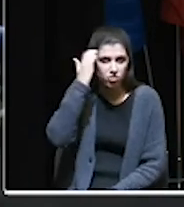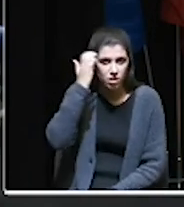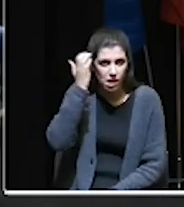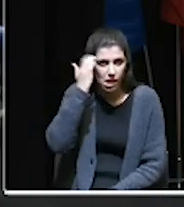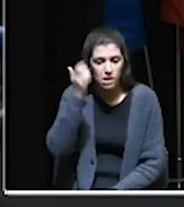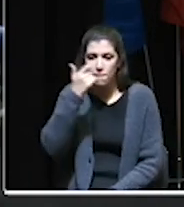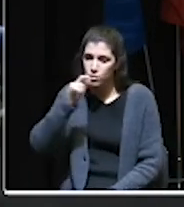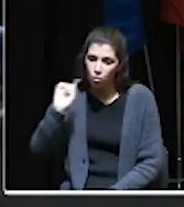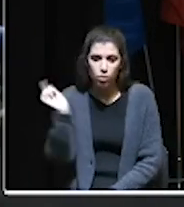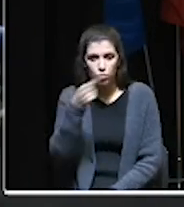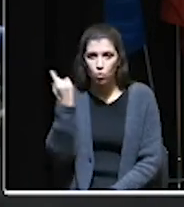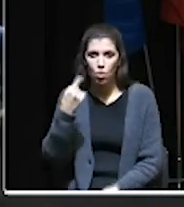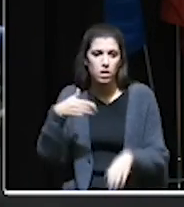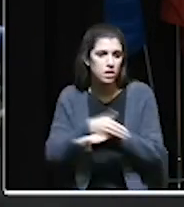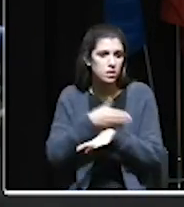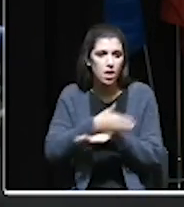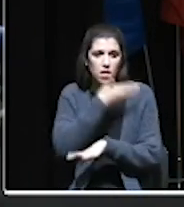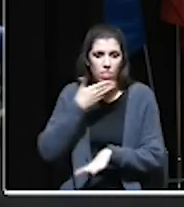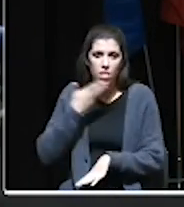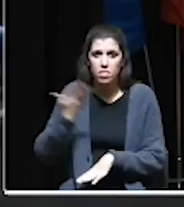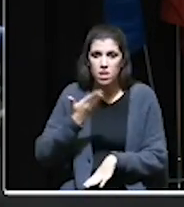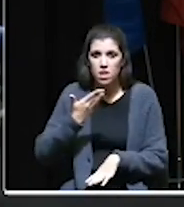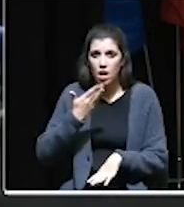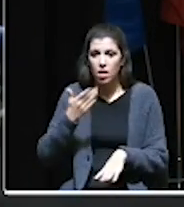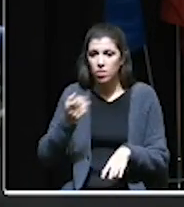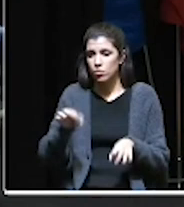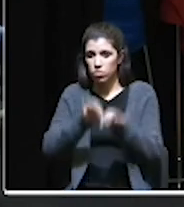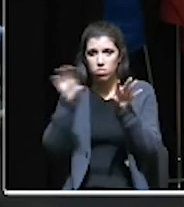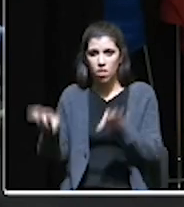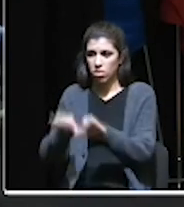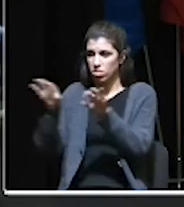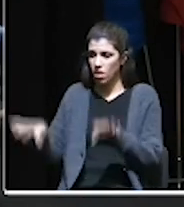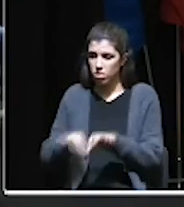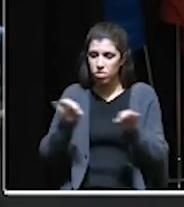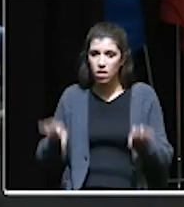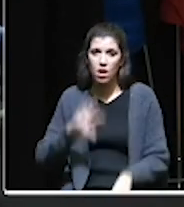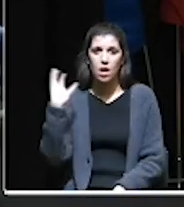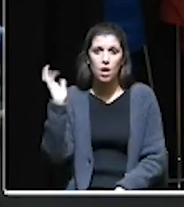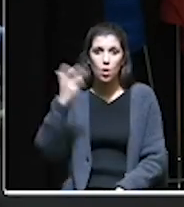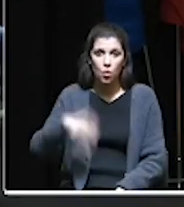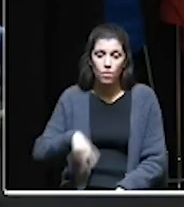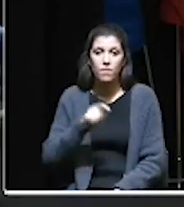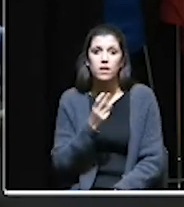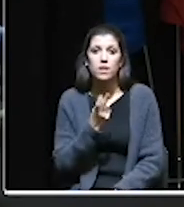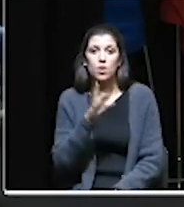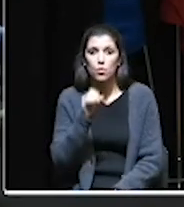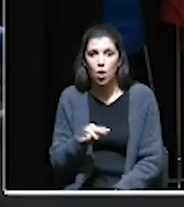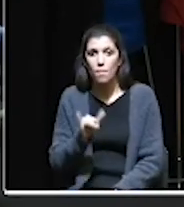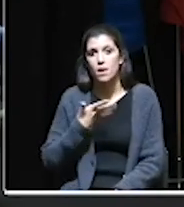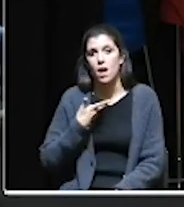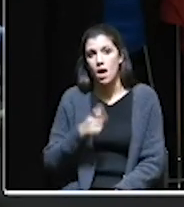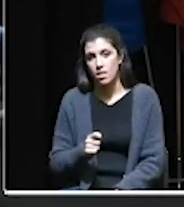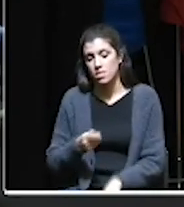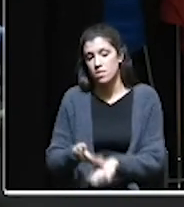todas as pessoas têm acesso e direito a ser tratadas de uma forma igual. A realização do Europride em Lisboa é fruto do